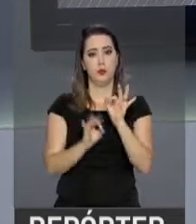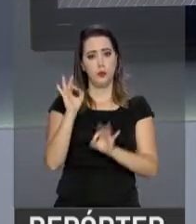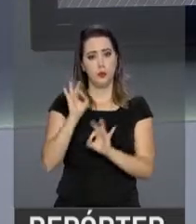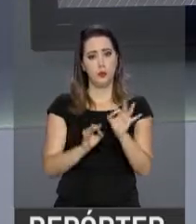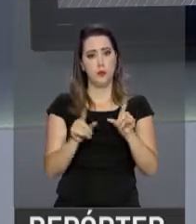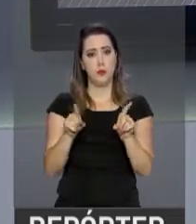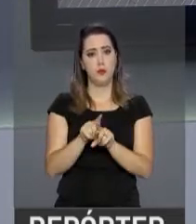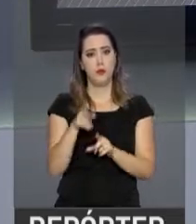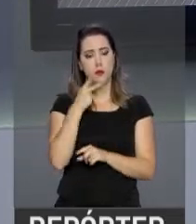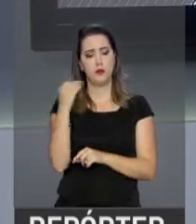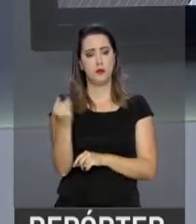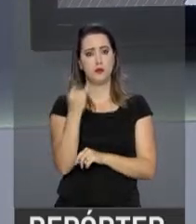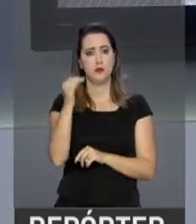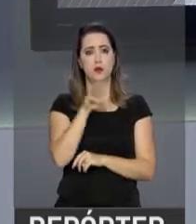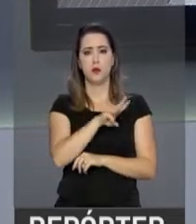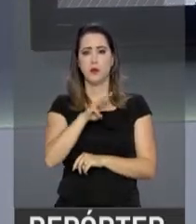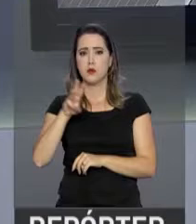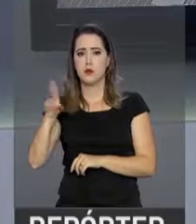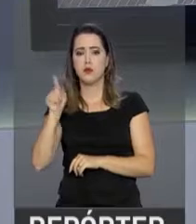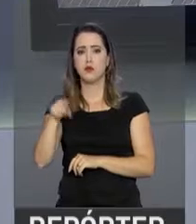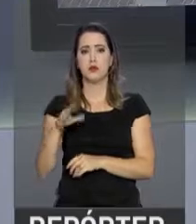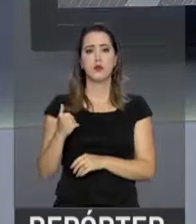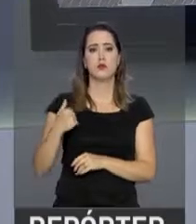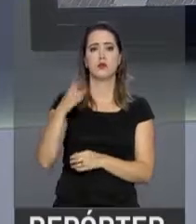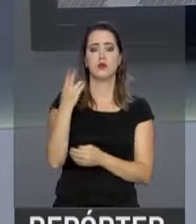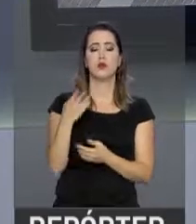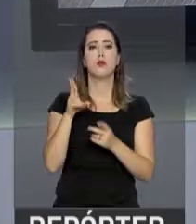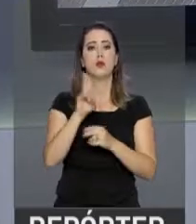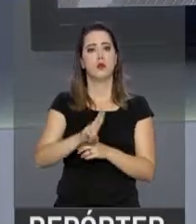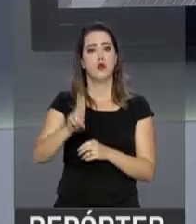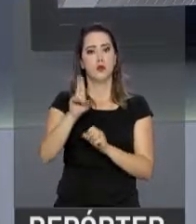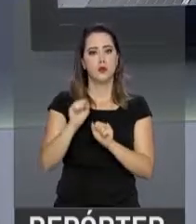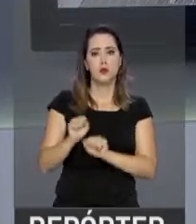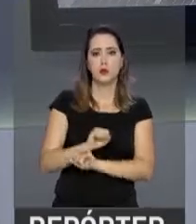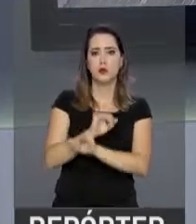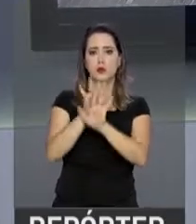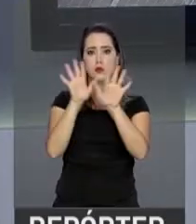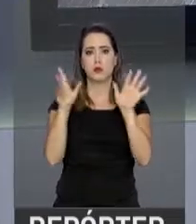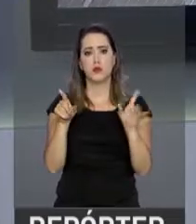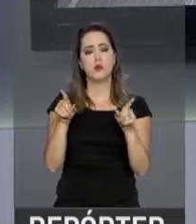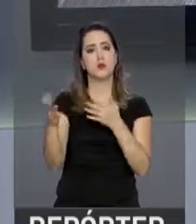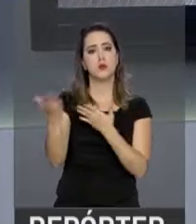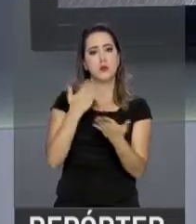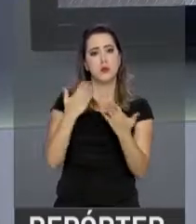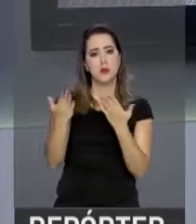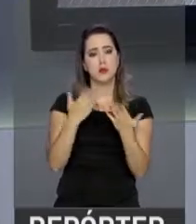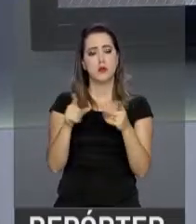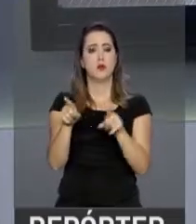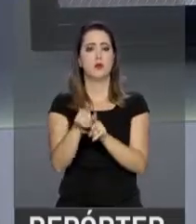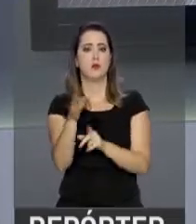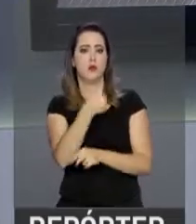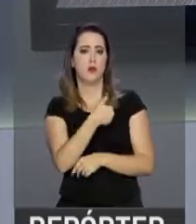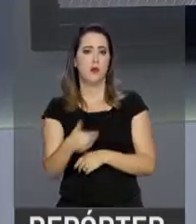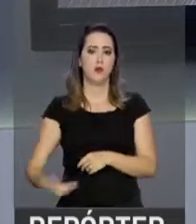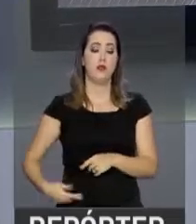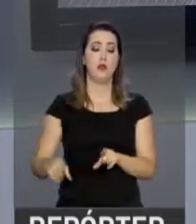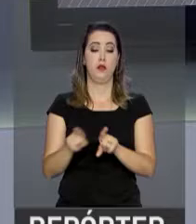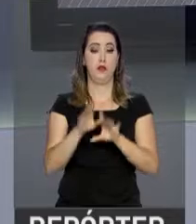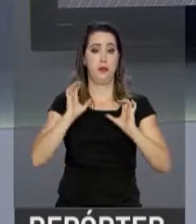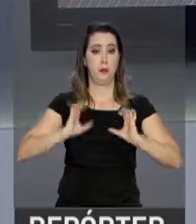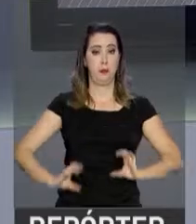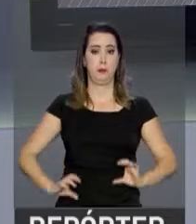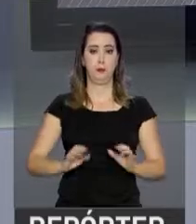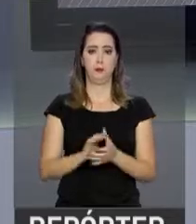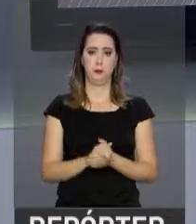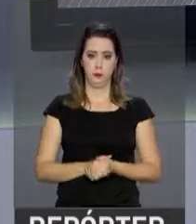colnago ressaltou que o portal vai ser mais um instrumento de transparência transparência perdão na relação entre o estado e